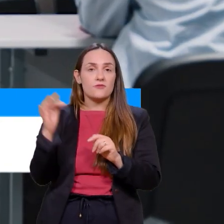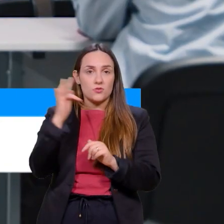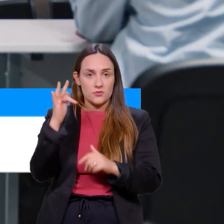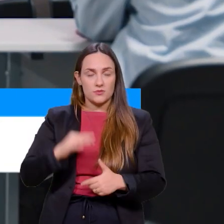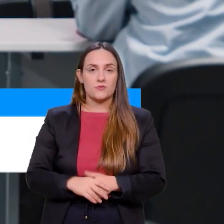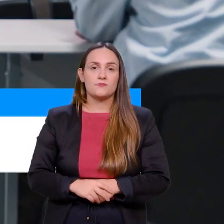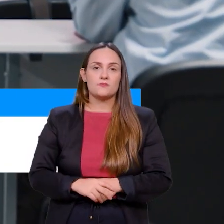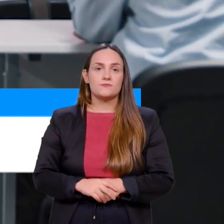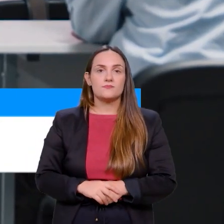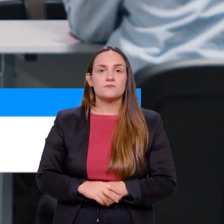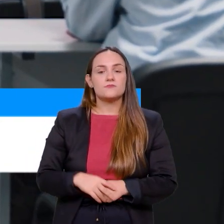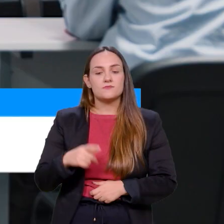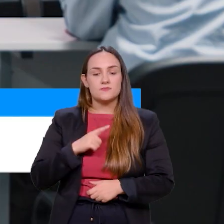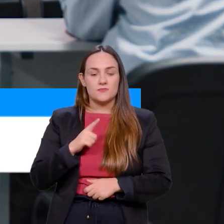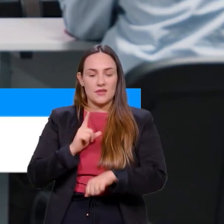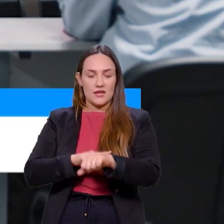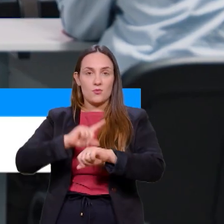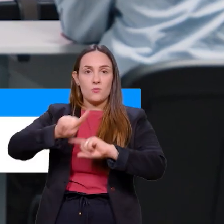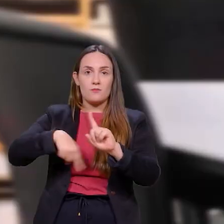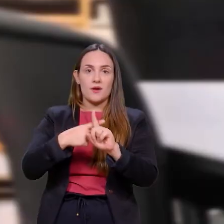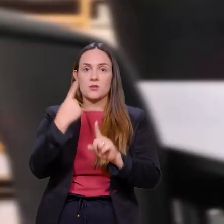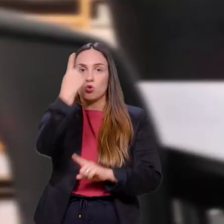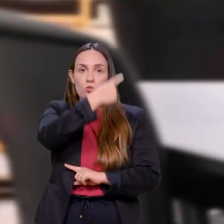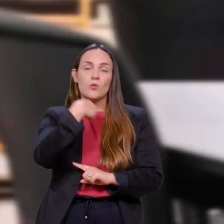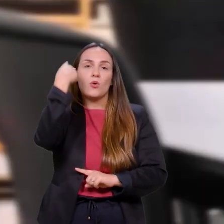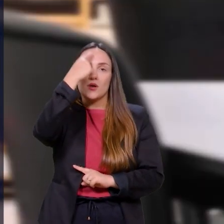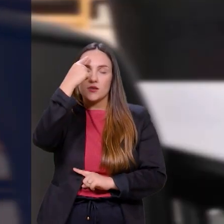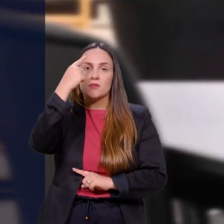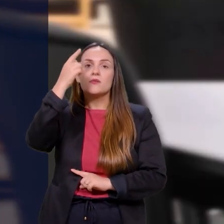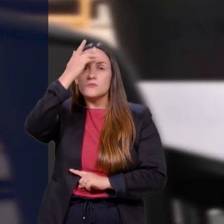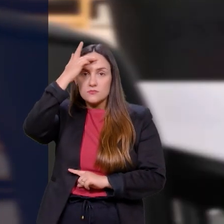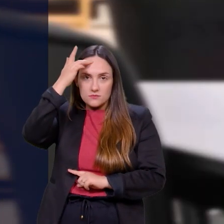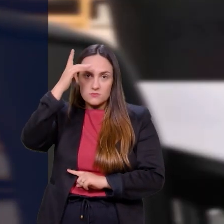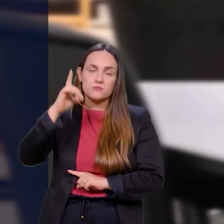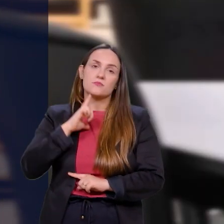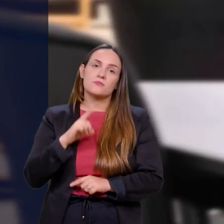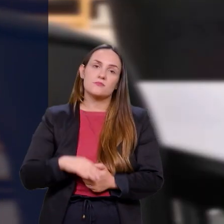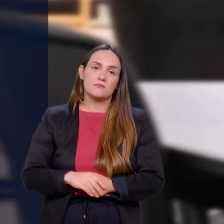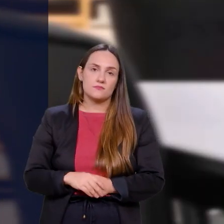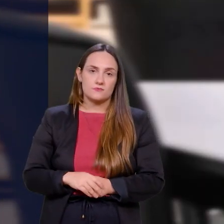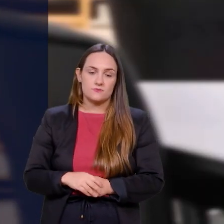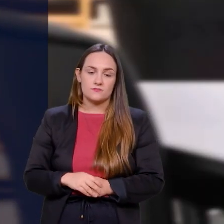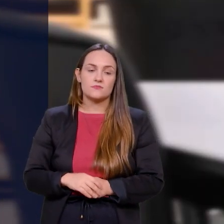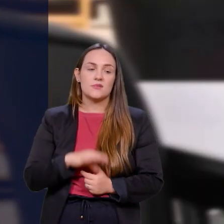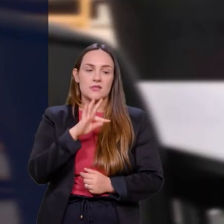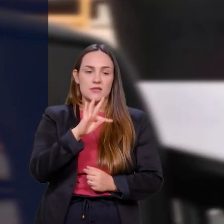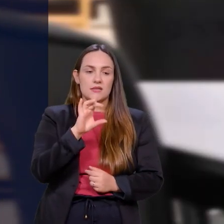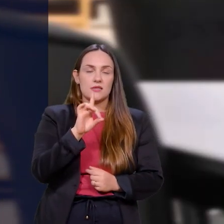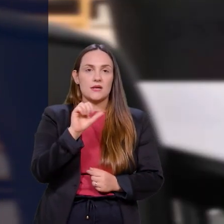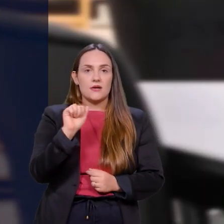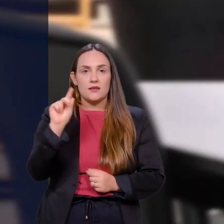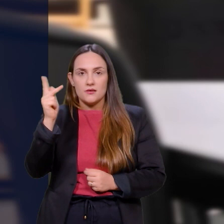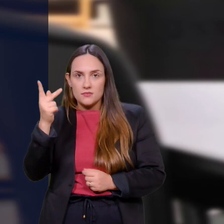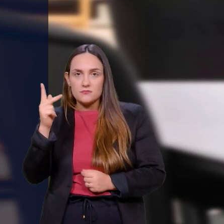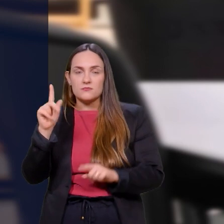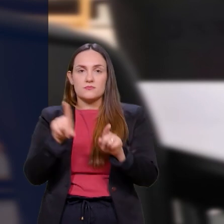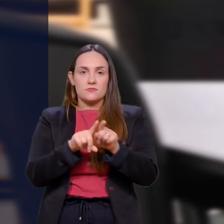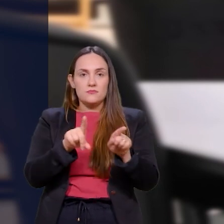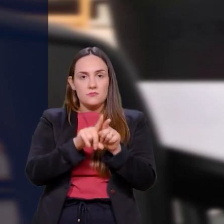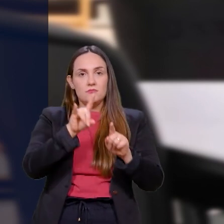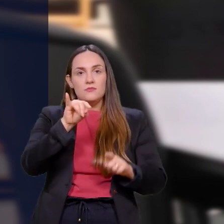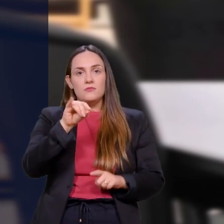em concursos públicos e vestibulares. Tempo adicional de 1 hora para os candidatos inscritos